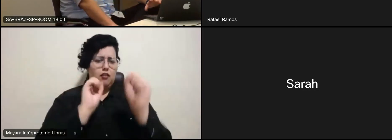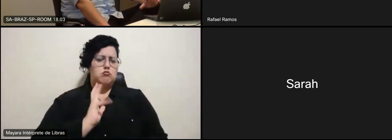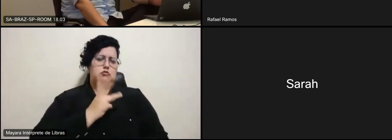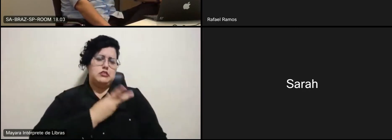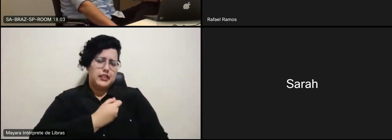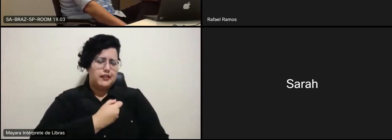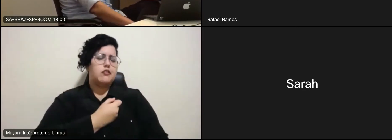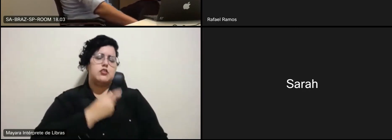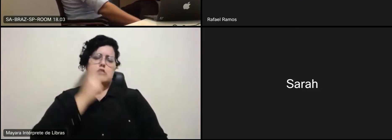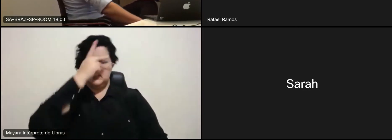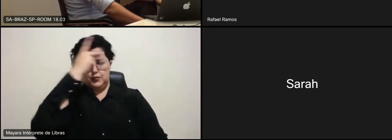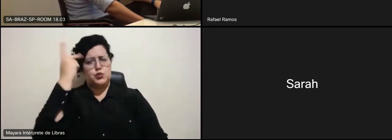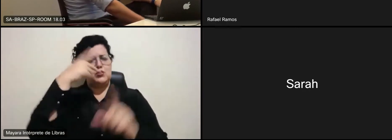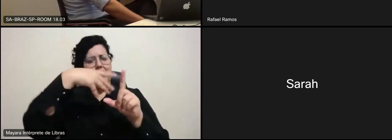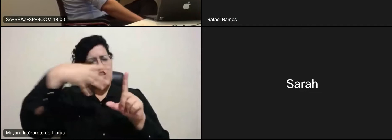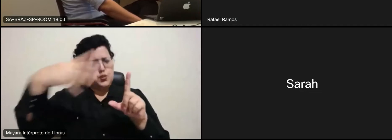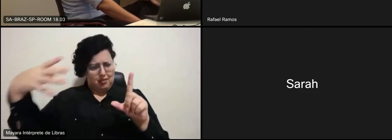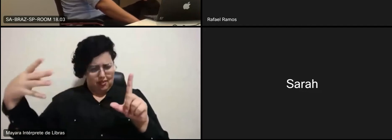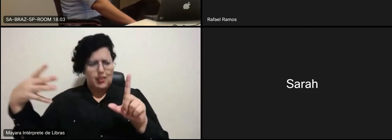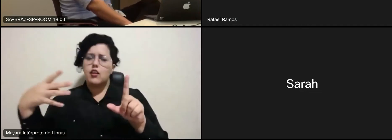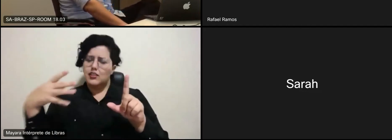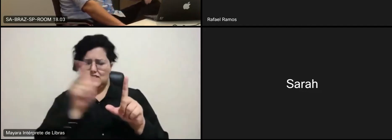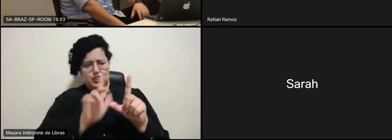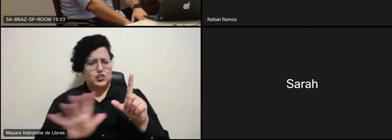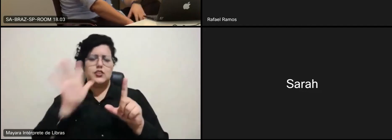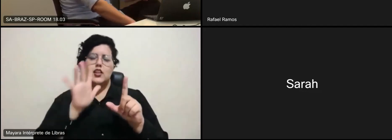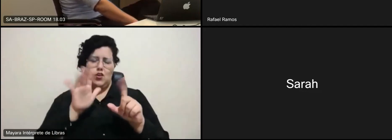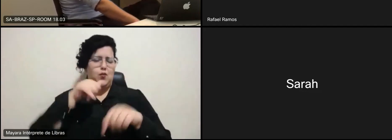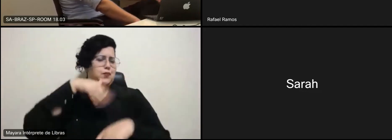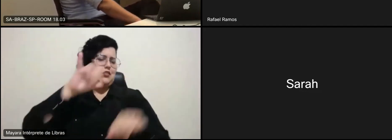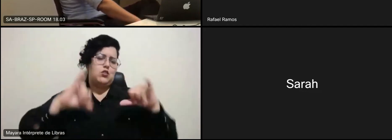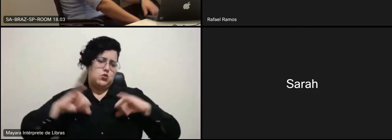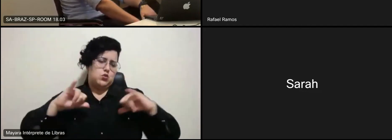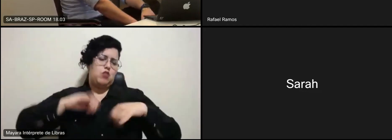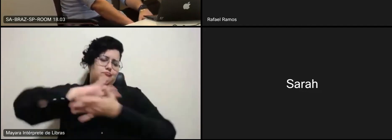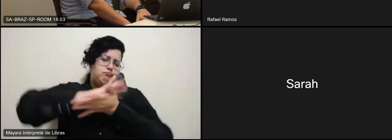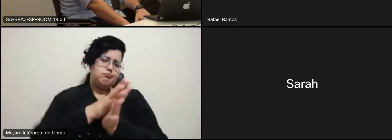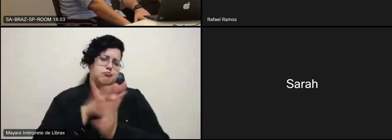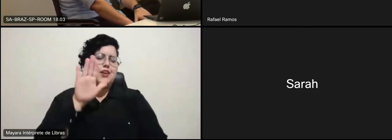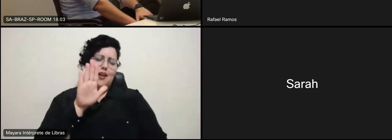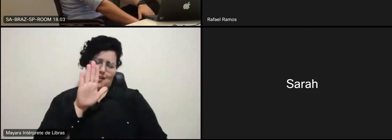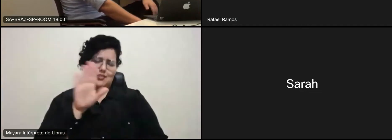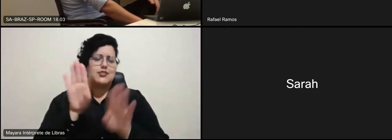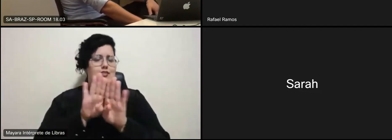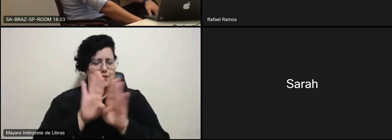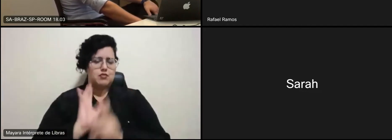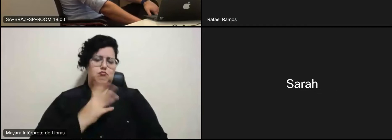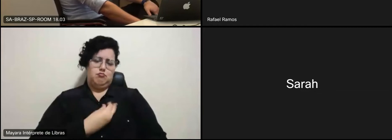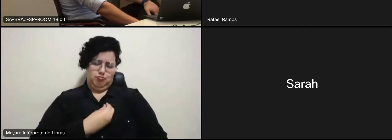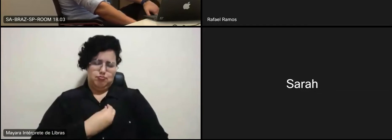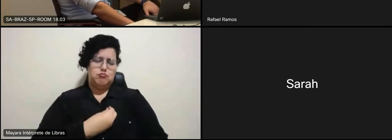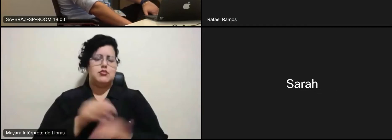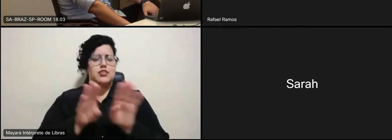mata LGBTQIA+. AP+, no sentido geral, mas principalmente travestis. Então, as pessoas, elas não